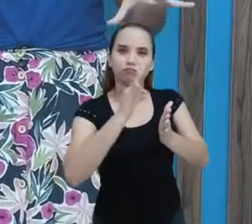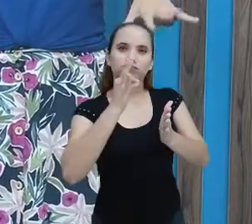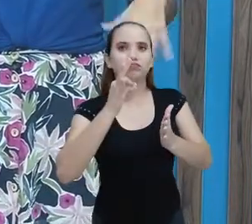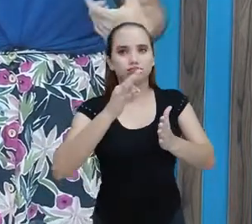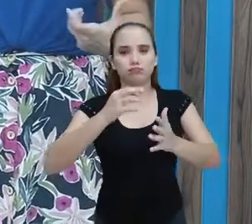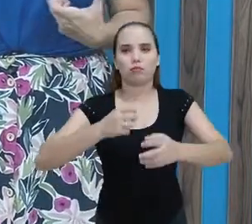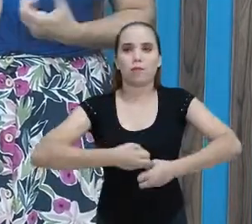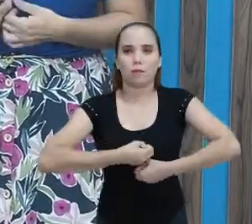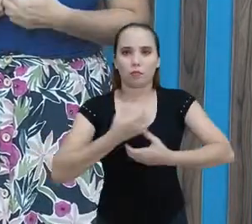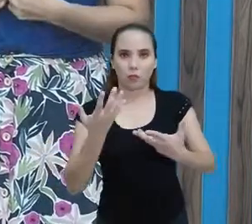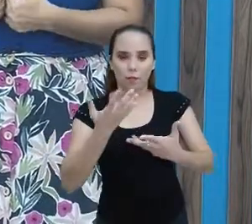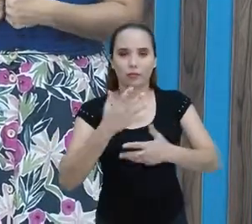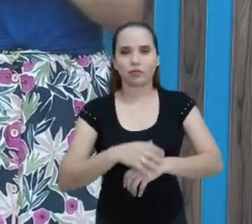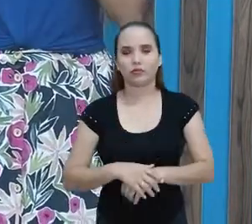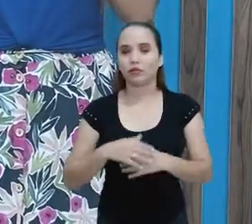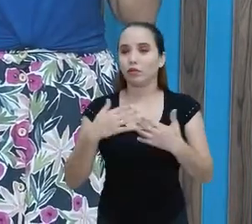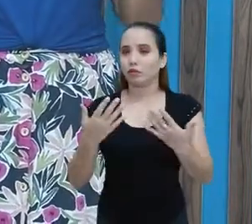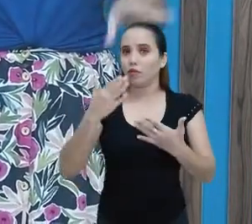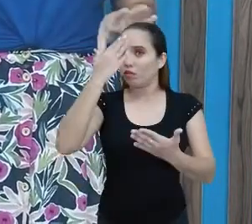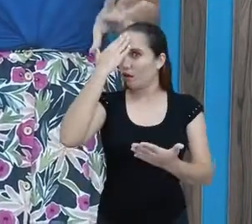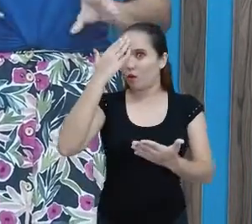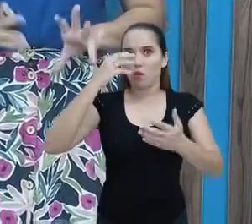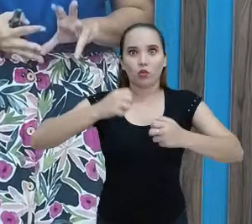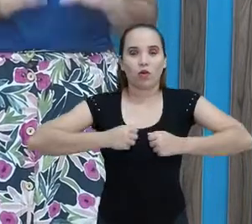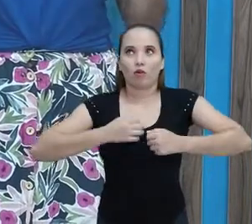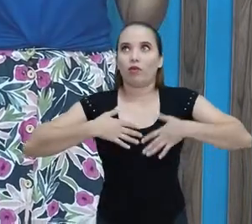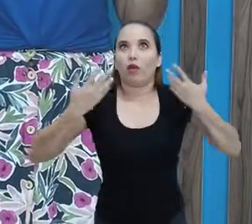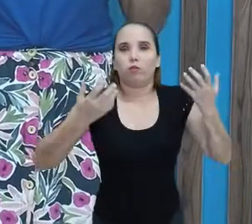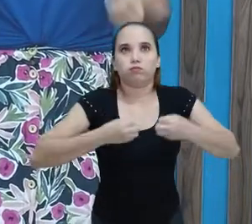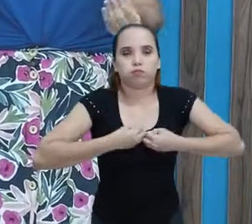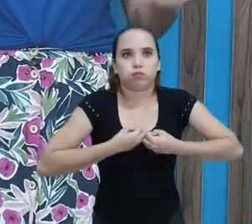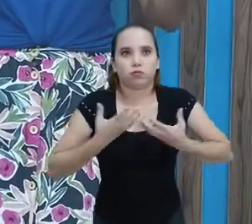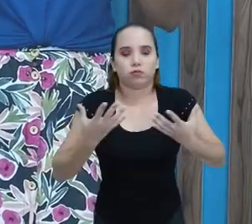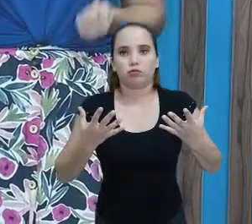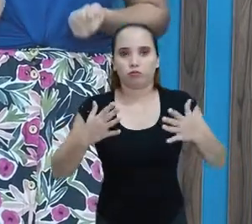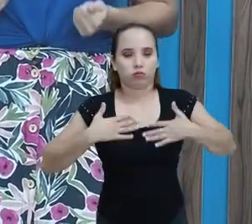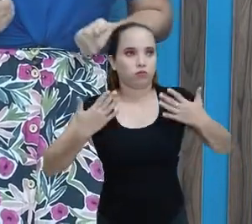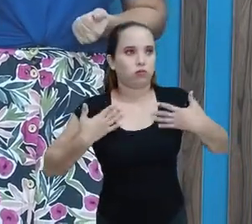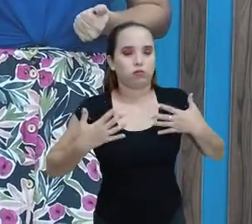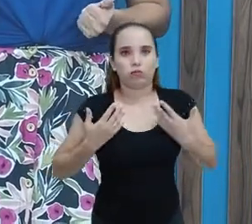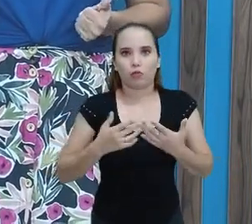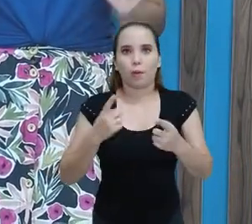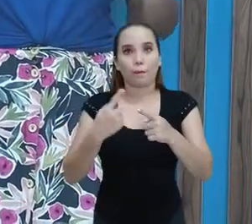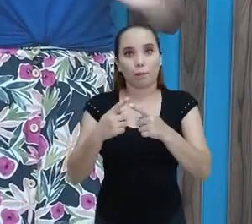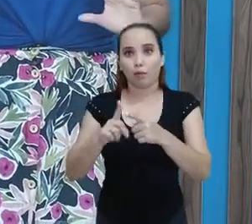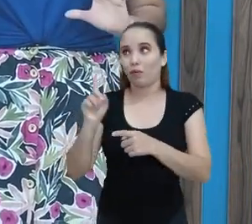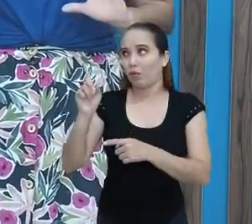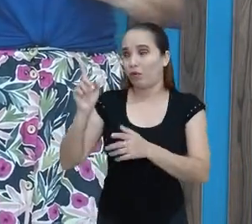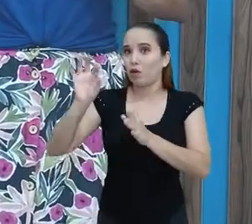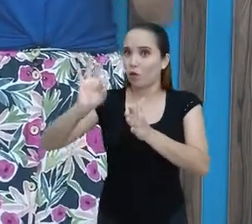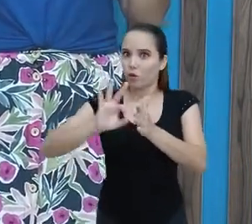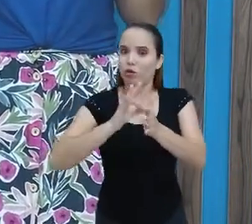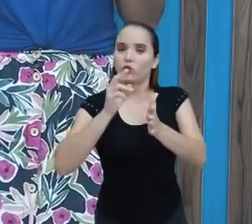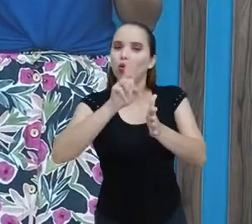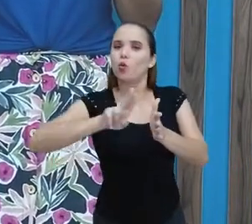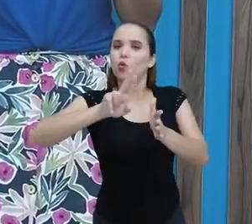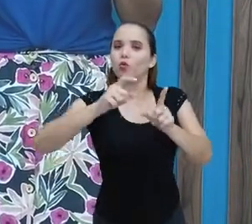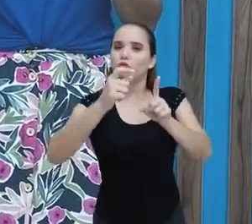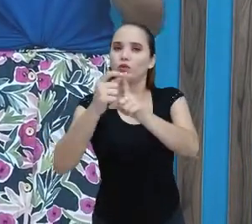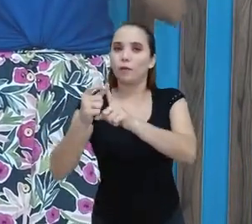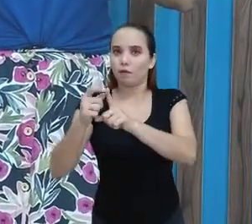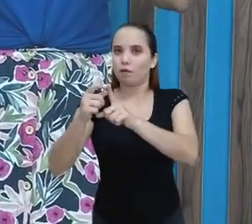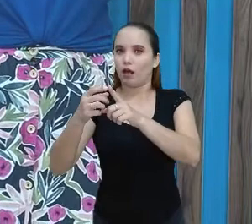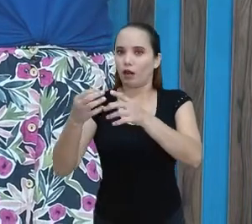a linguagem, com a forma de se escrever, porque Alencar, ele faz uso de uma variação histórica,